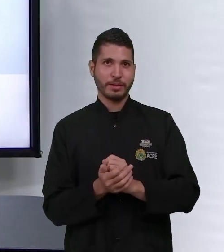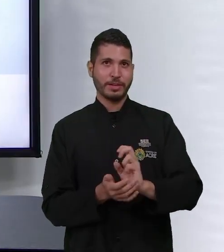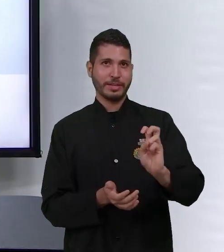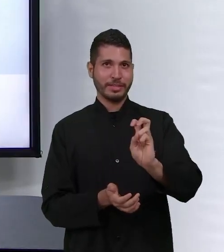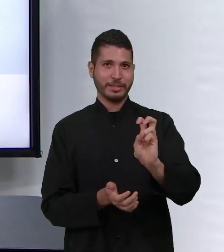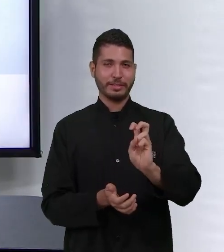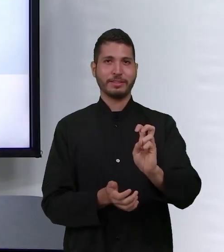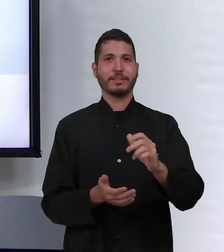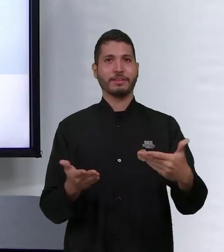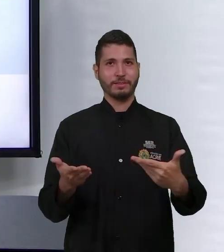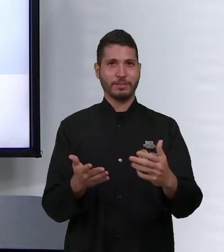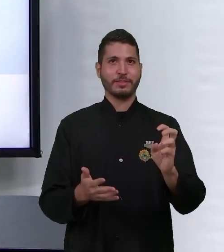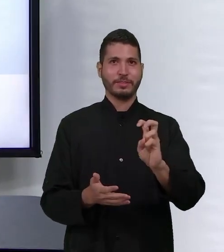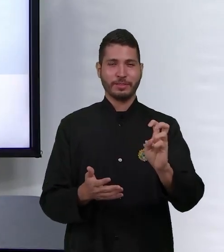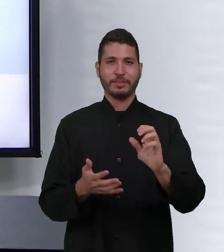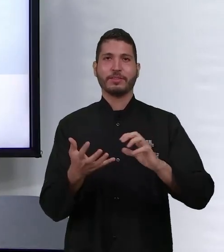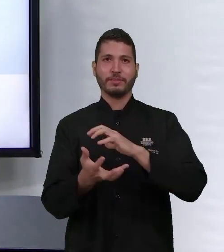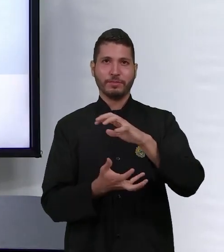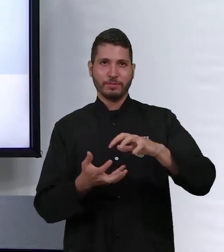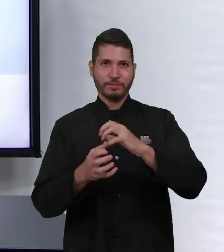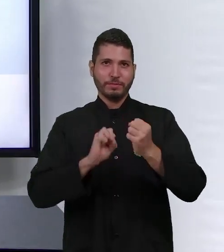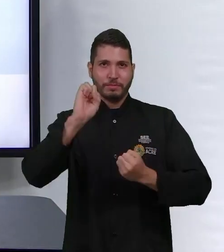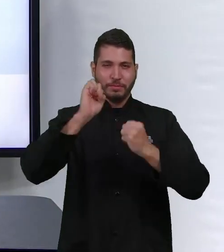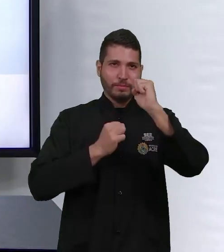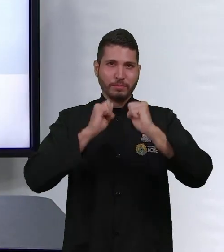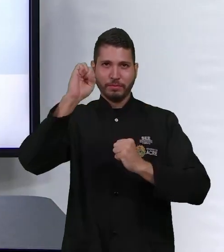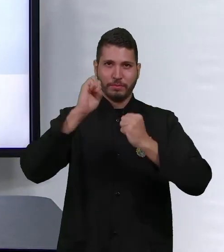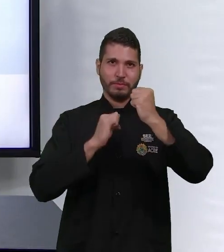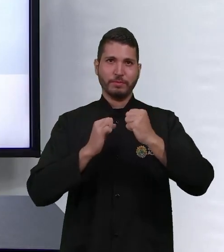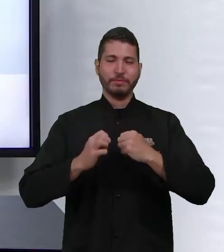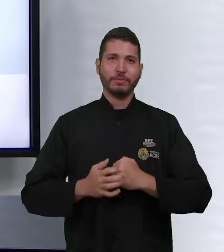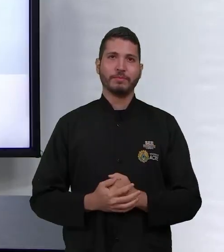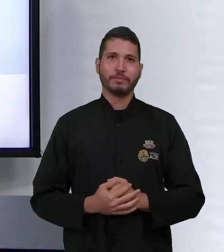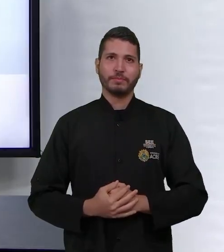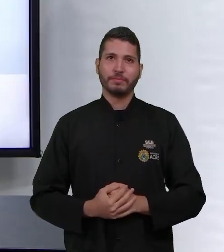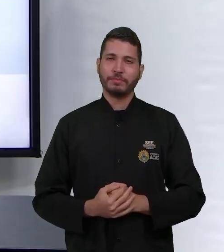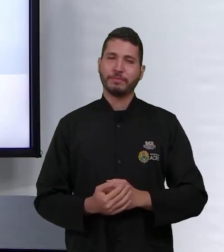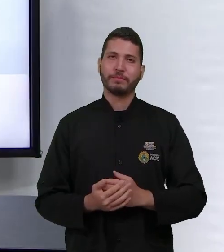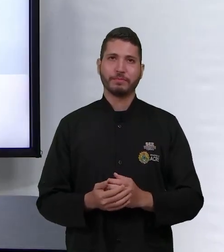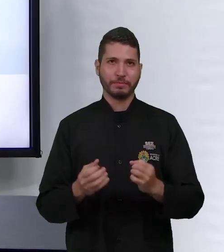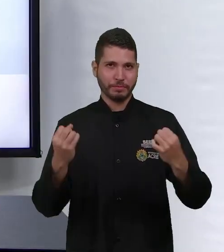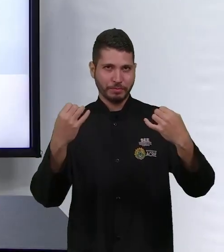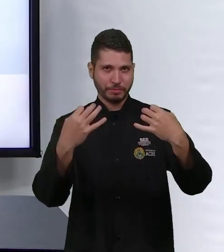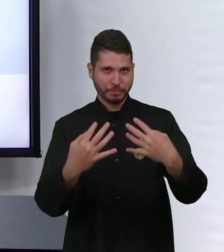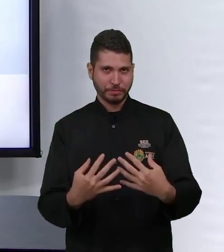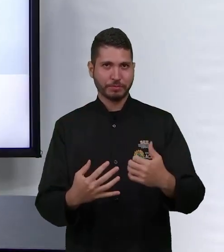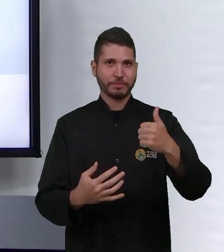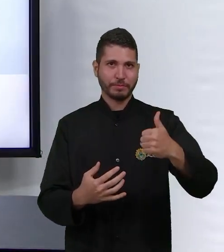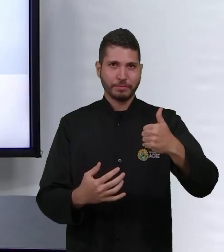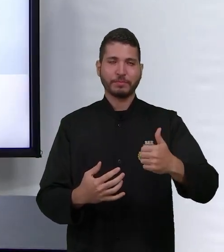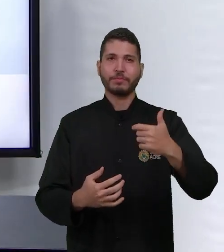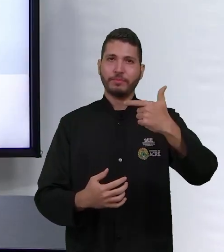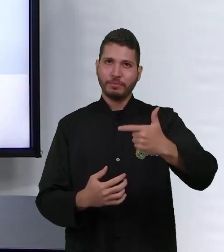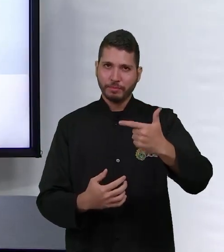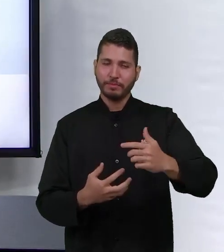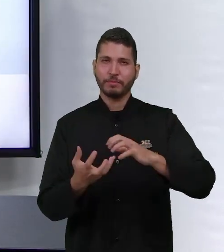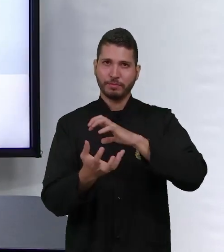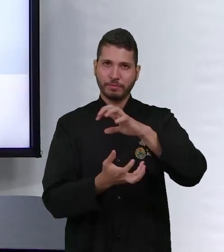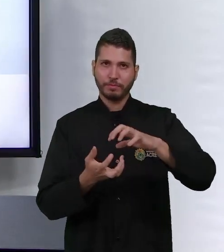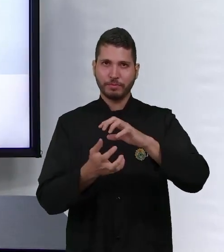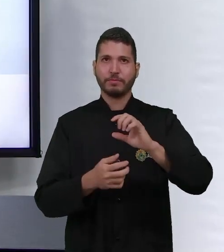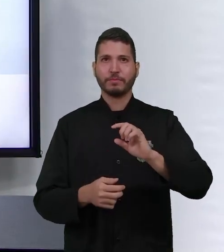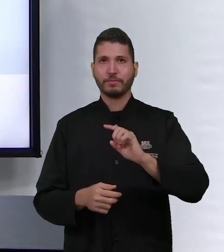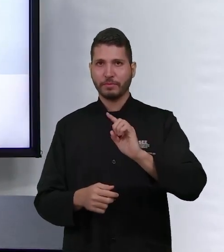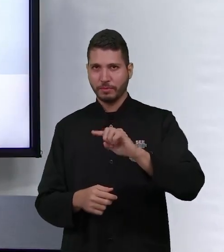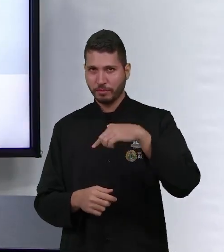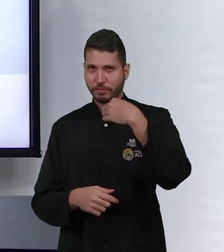aula em duas partes. Nessa primeira parte, nós vamos falar sobre a primeira e a segunda Revolução Industrial. E na segunda aula,